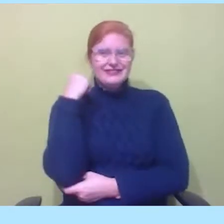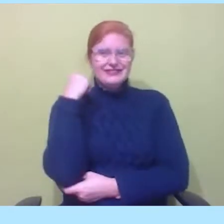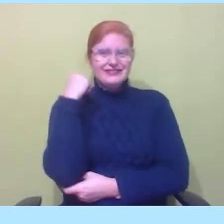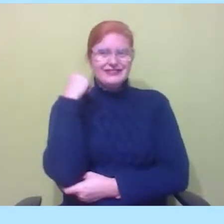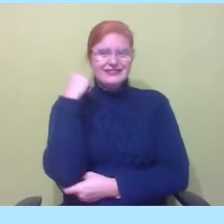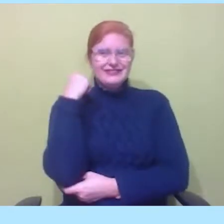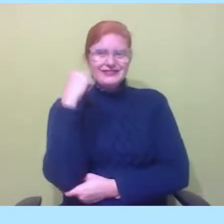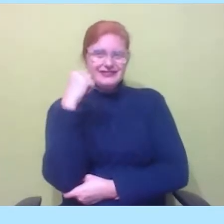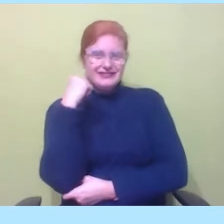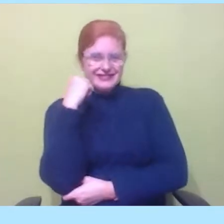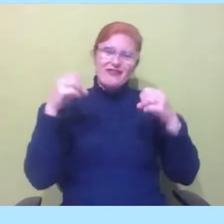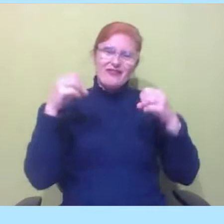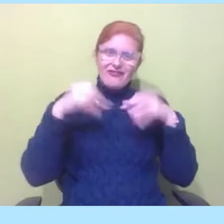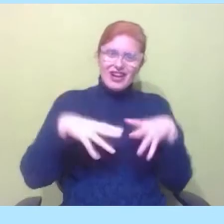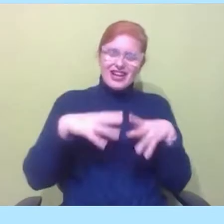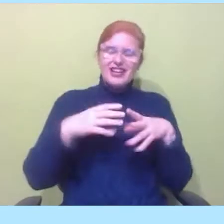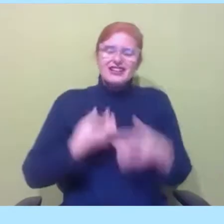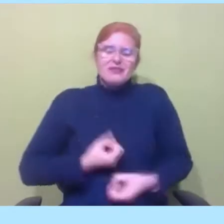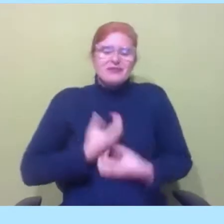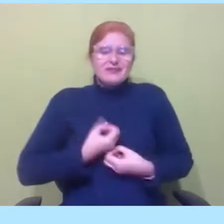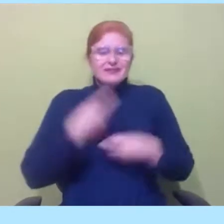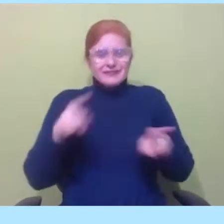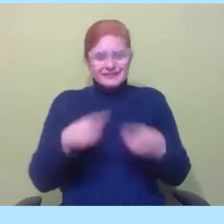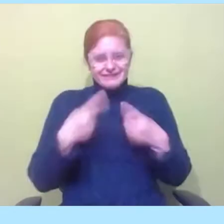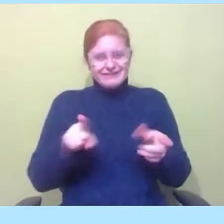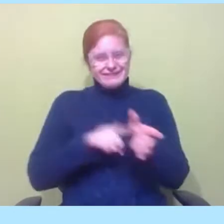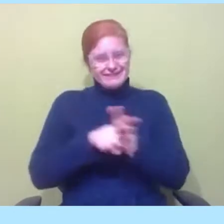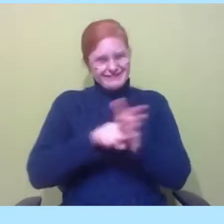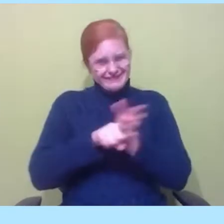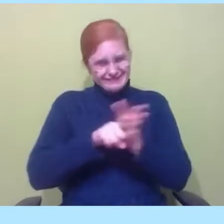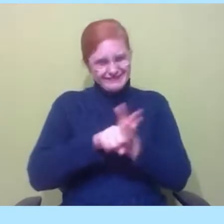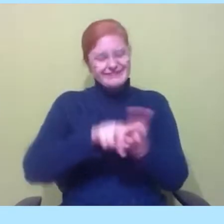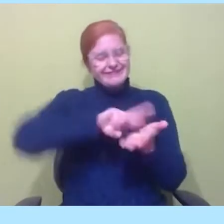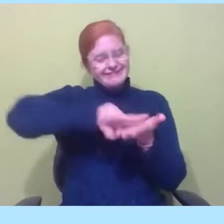oraculista, produtora musical e pesquisadora multidisciplinar.